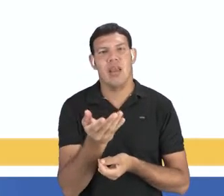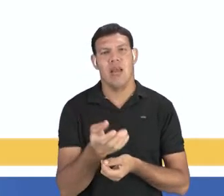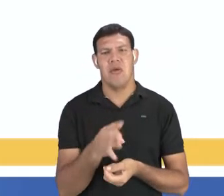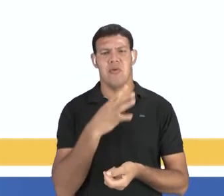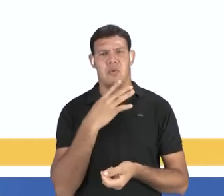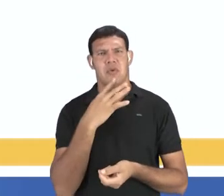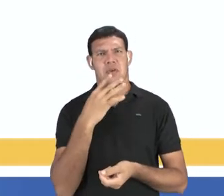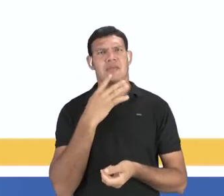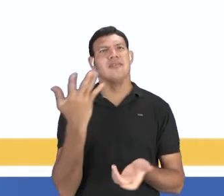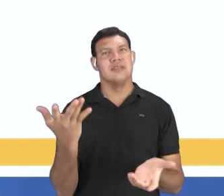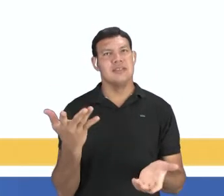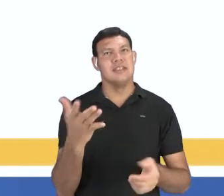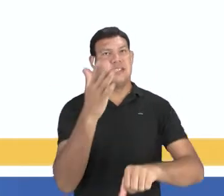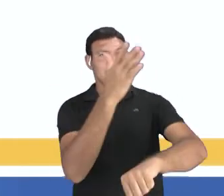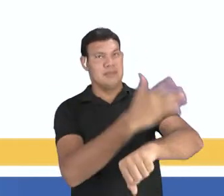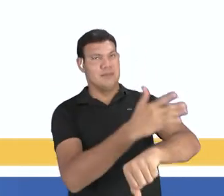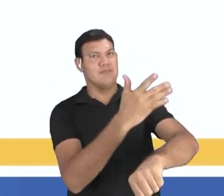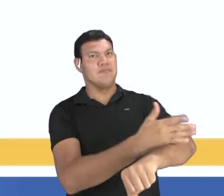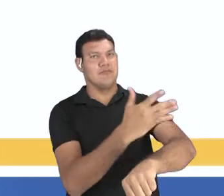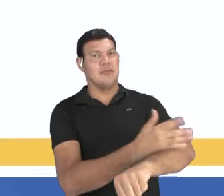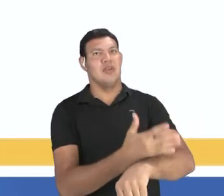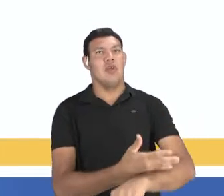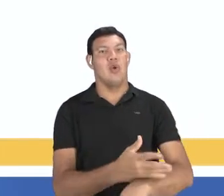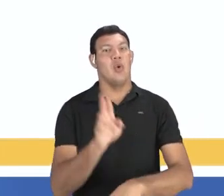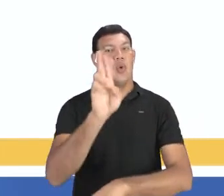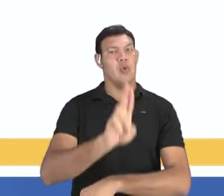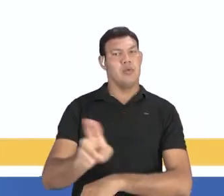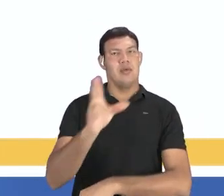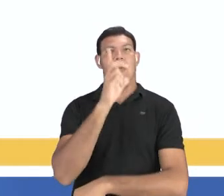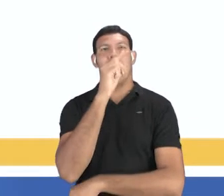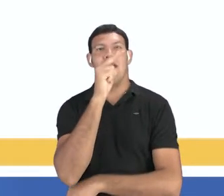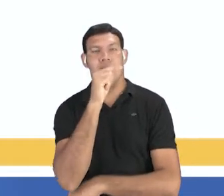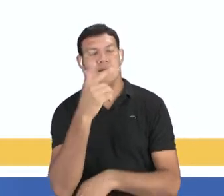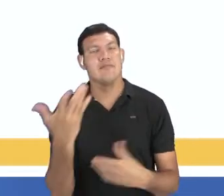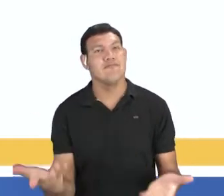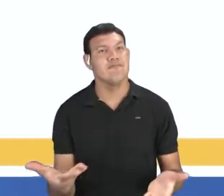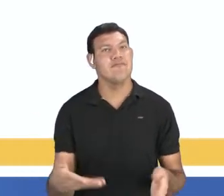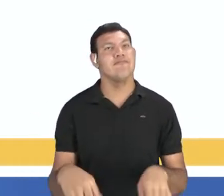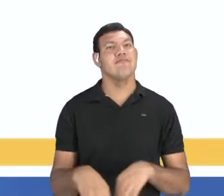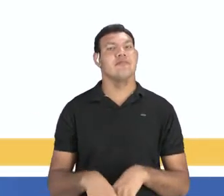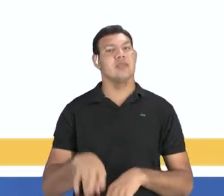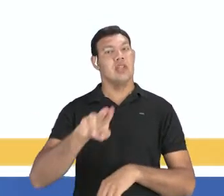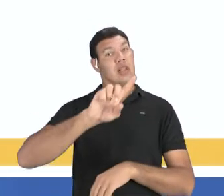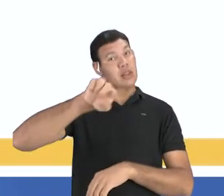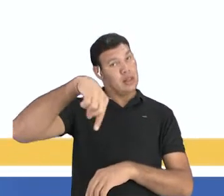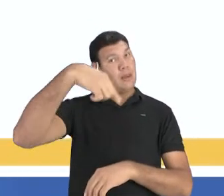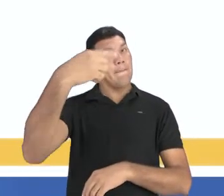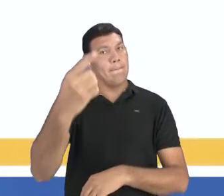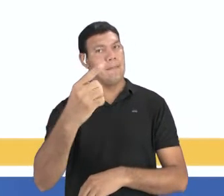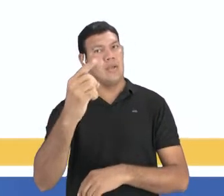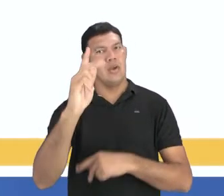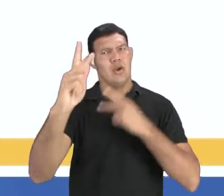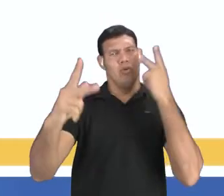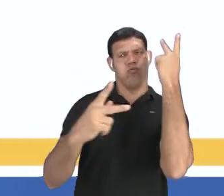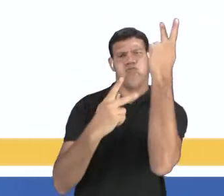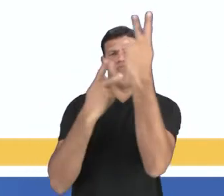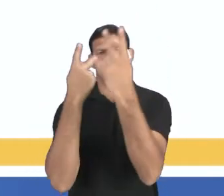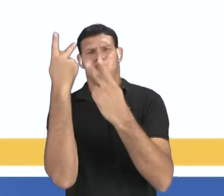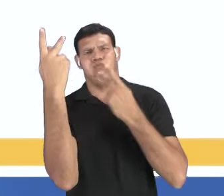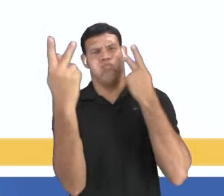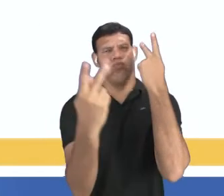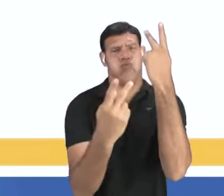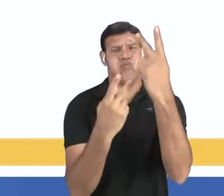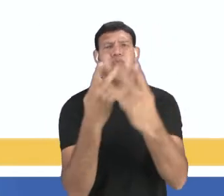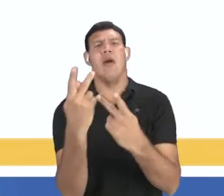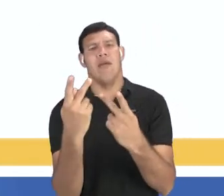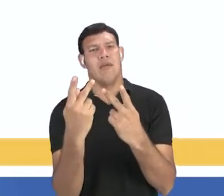popularizou o engenhoso mecanismo que usa a força da água e posteriormente do do vento para realizar tarefas que